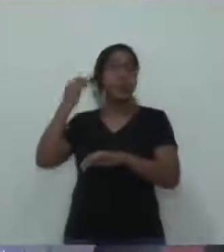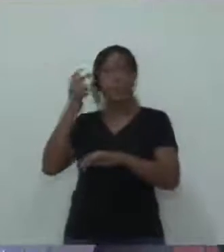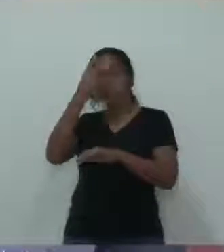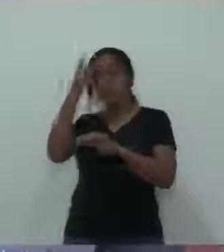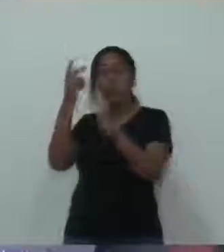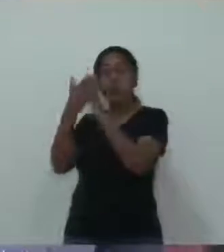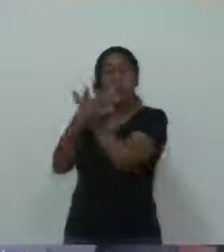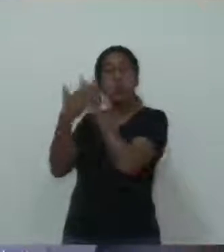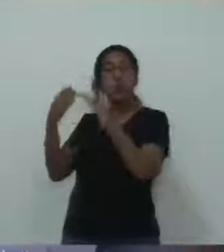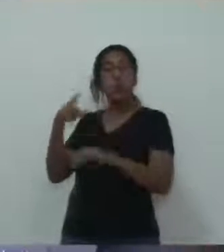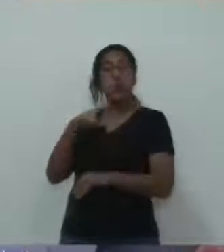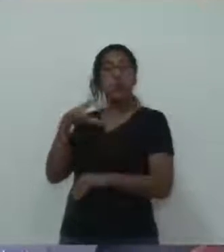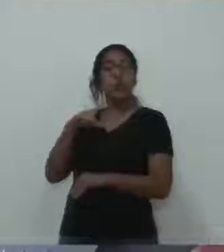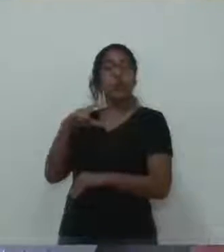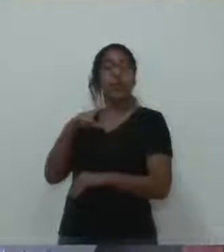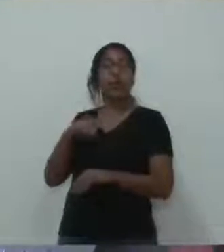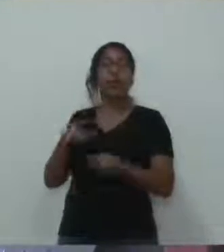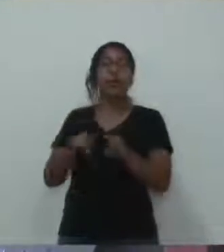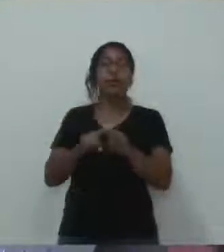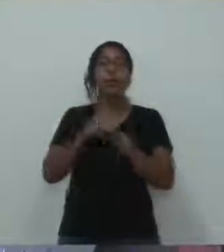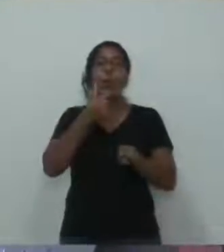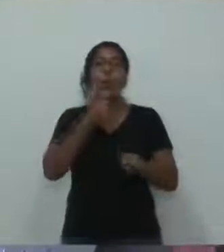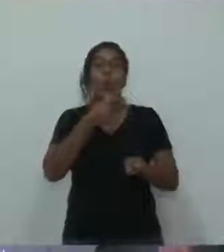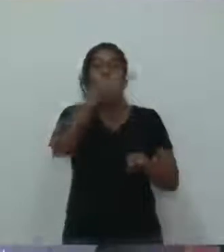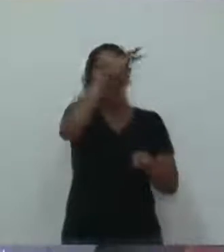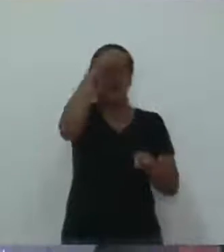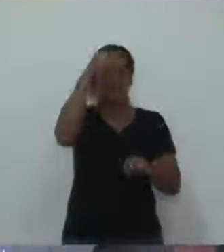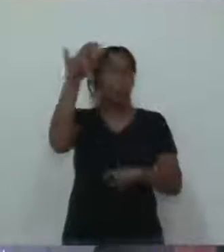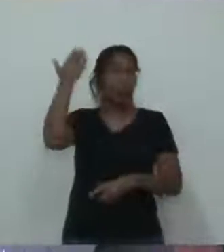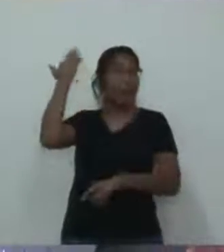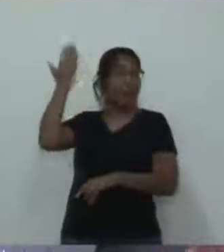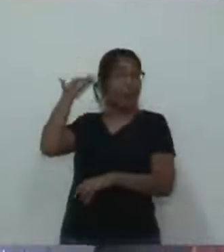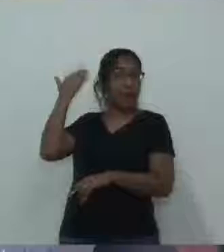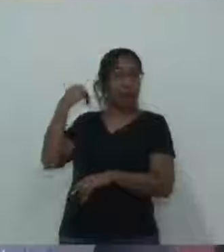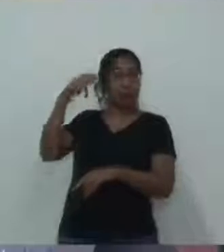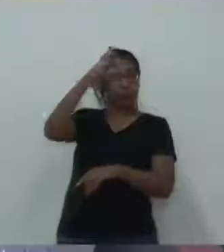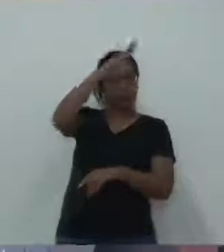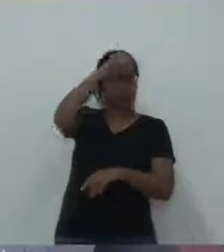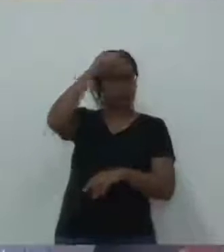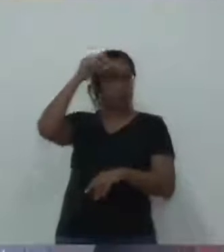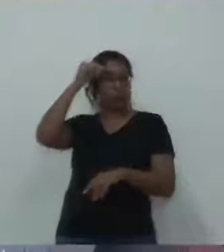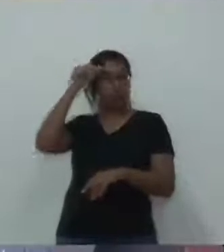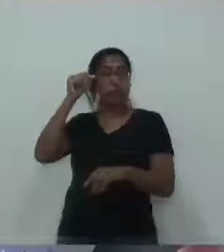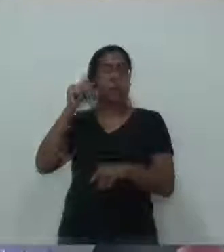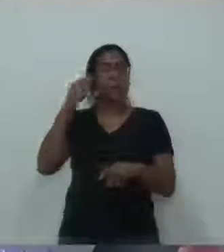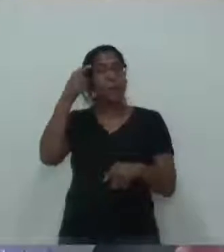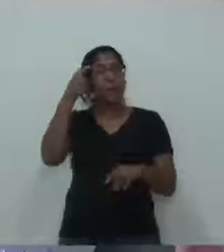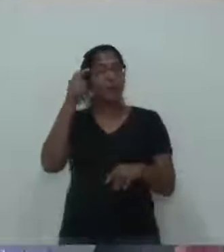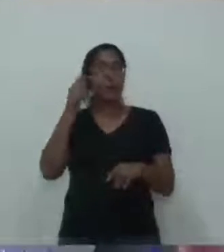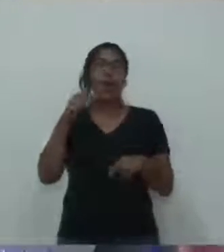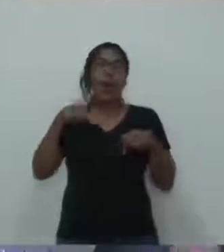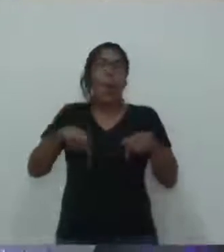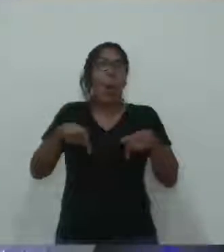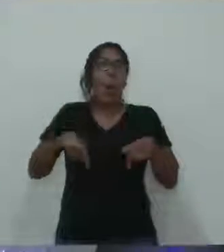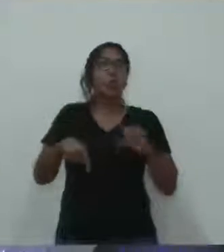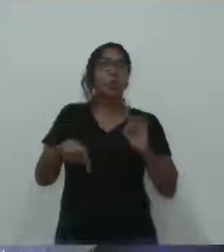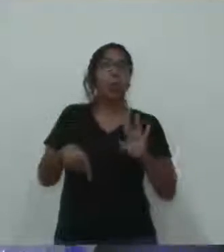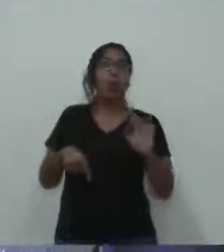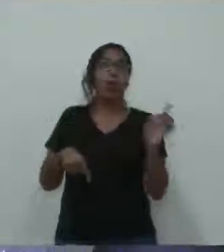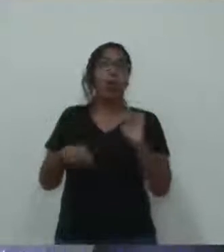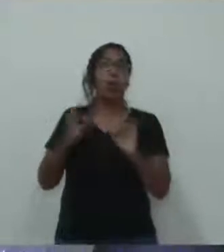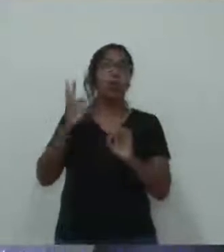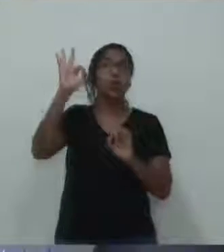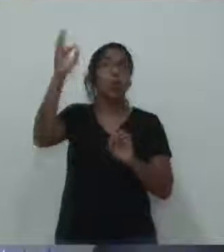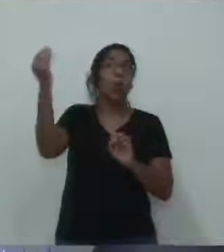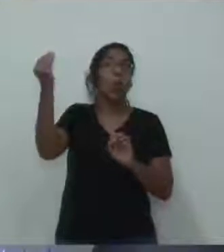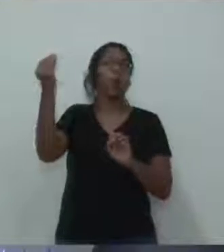vez, mas alguns prefeitos também que passaram pelo Executivo, que pensaram não no momento em que nós estamos vivendo, mas